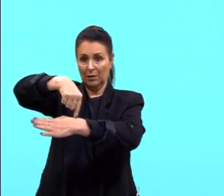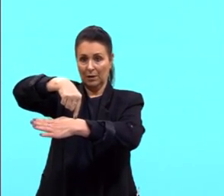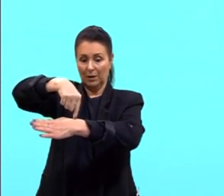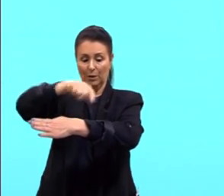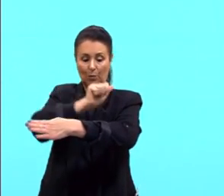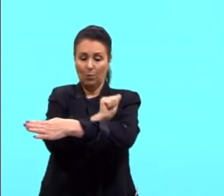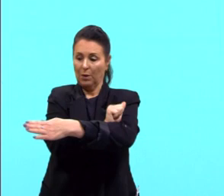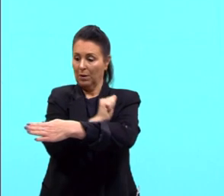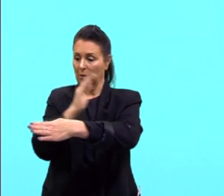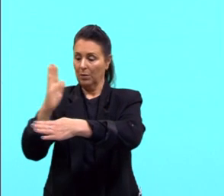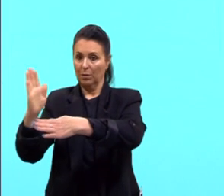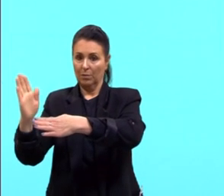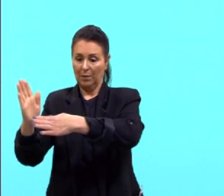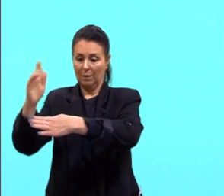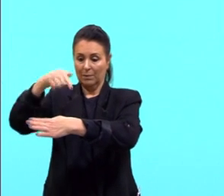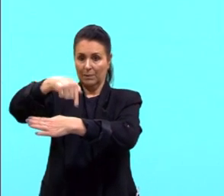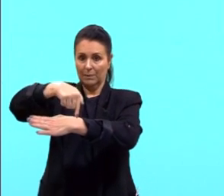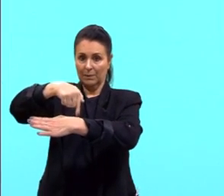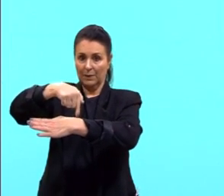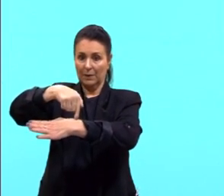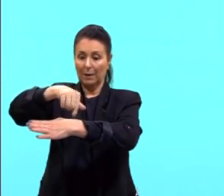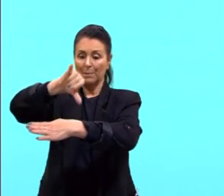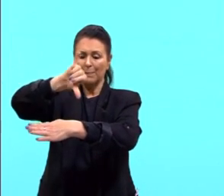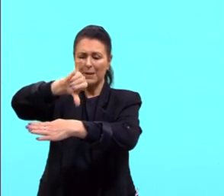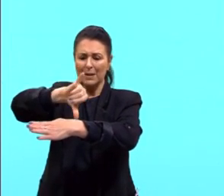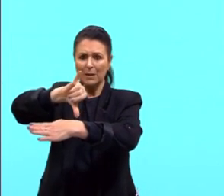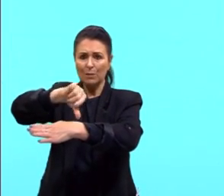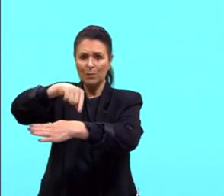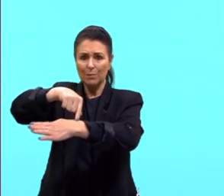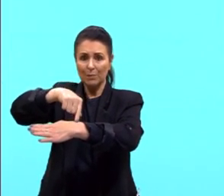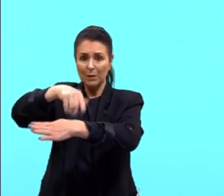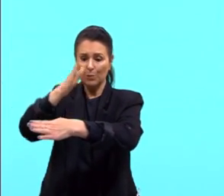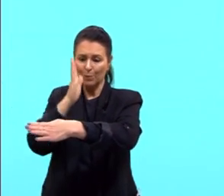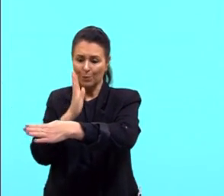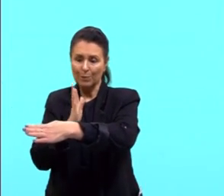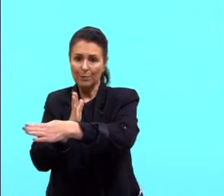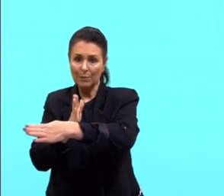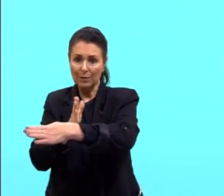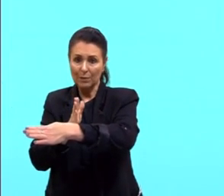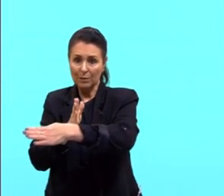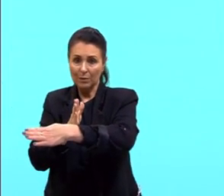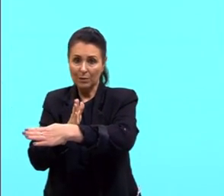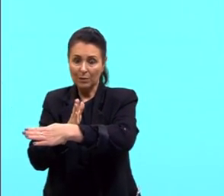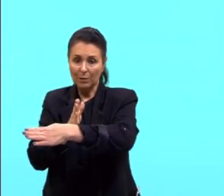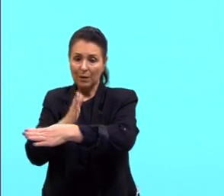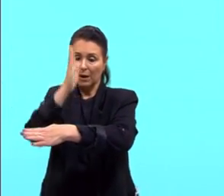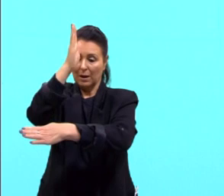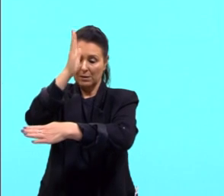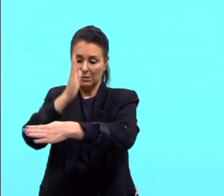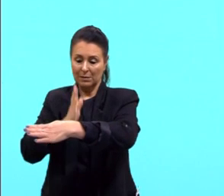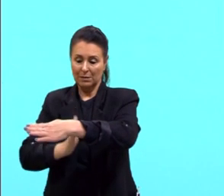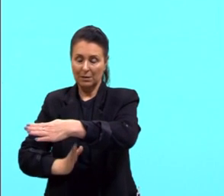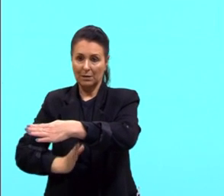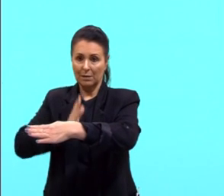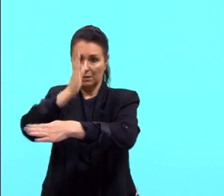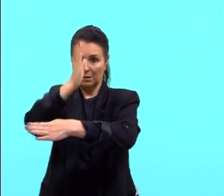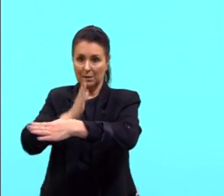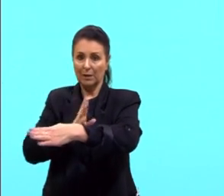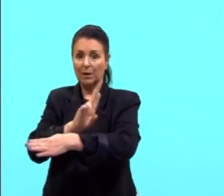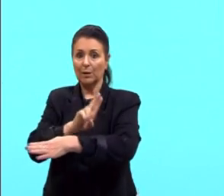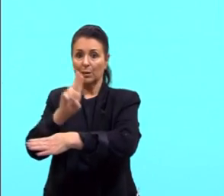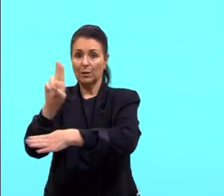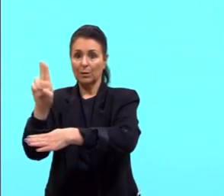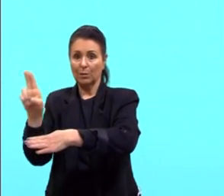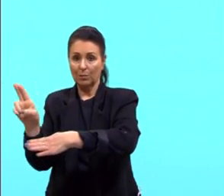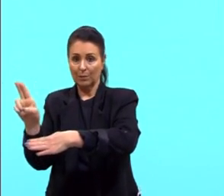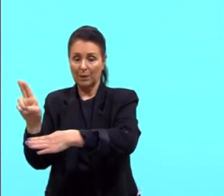segmento AB e que passa exatamente pelo ponto médio este esta reta traçada ela recebe